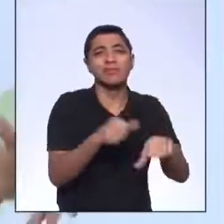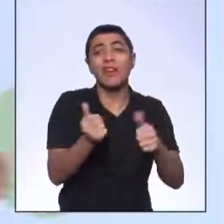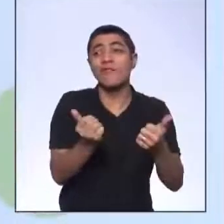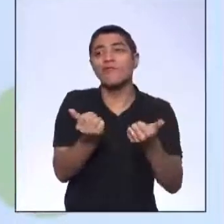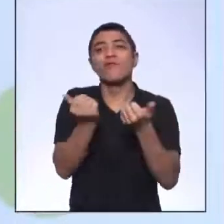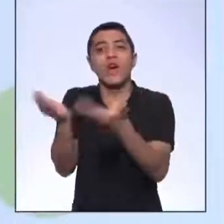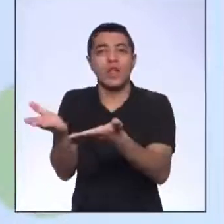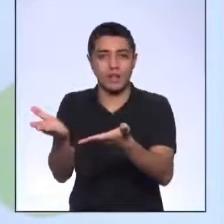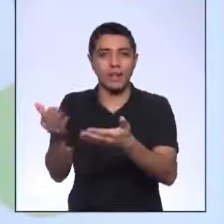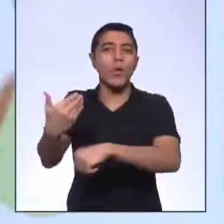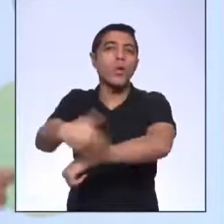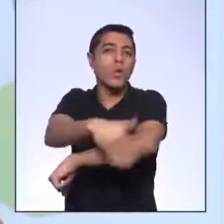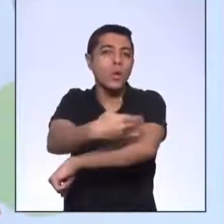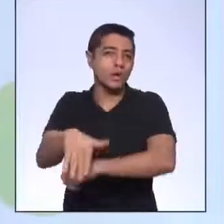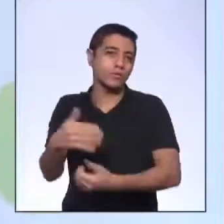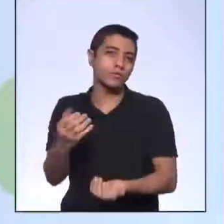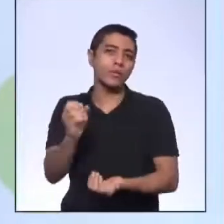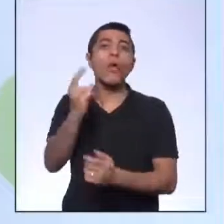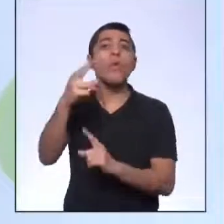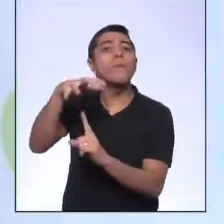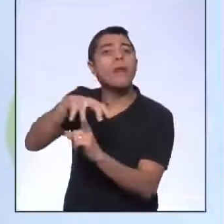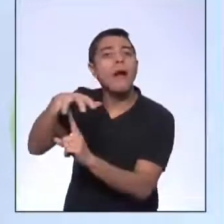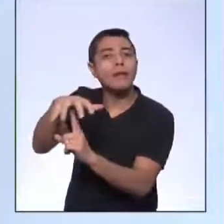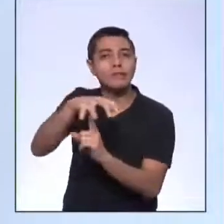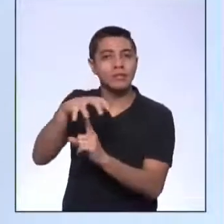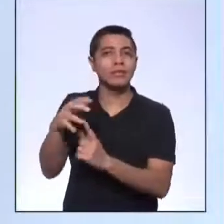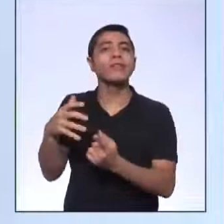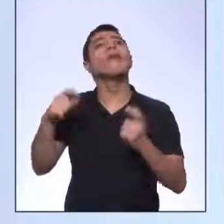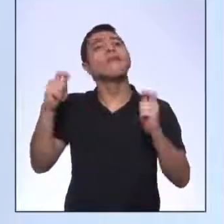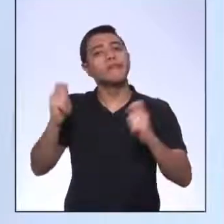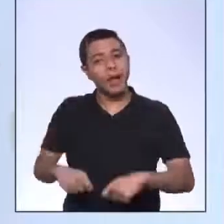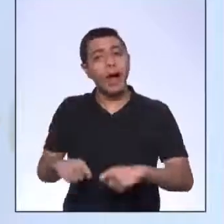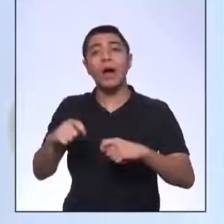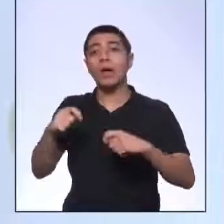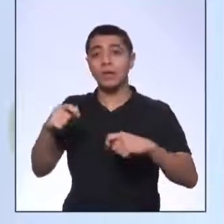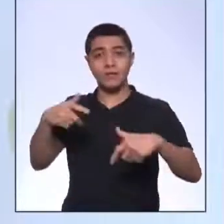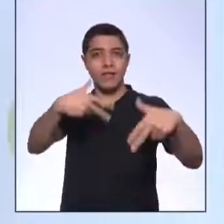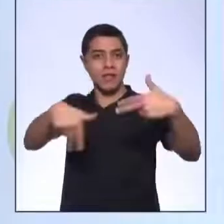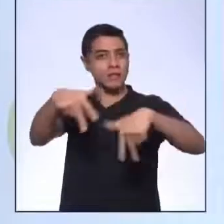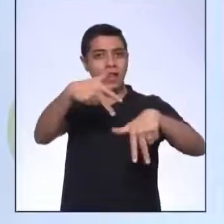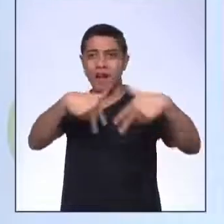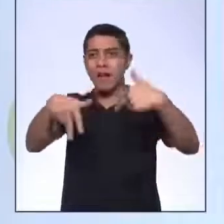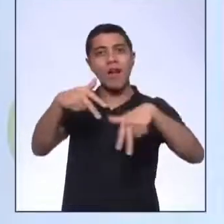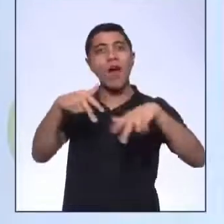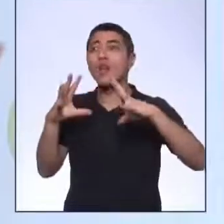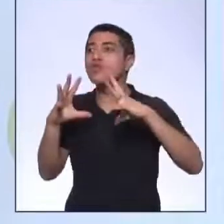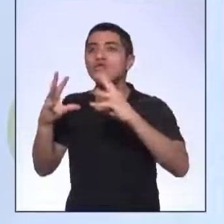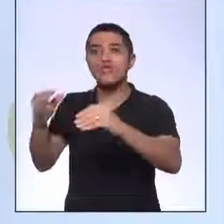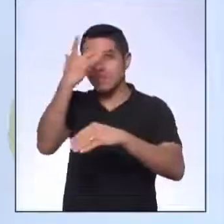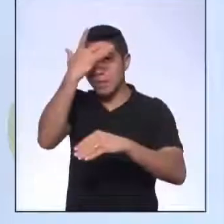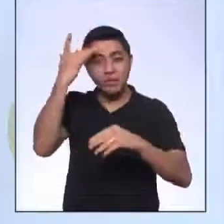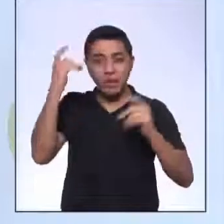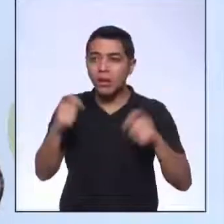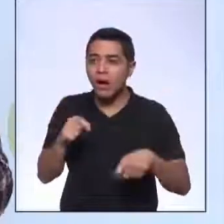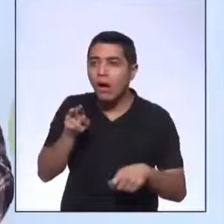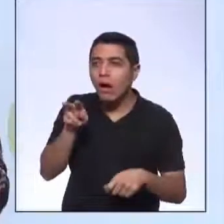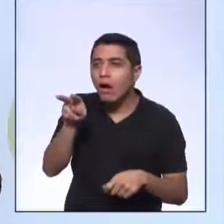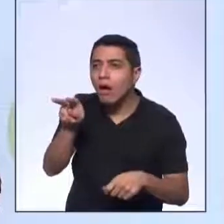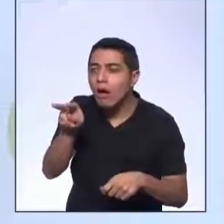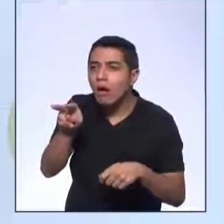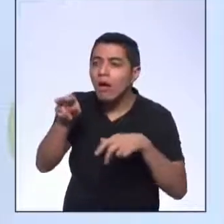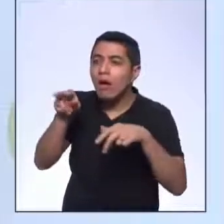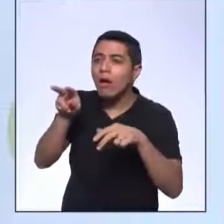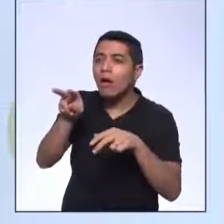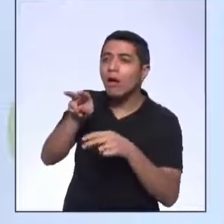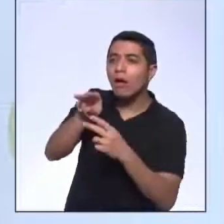arena uma praça por exemplo onde todos os dançarinos podem ser vistos por todos os ângulos e até interagir com o público que não ali